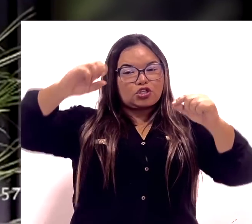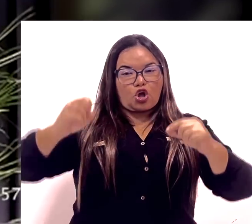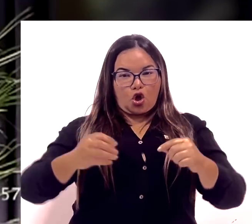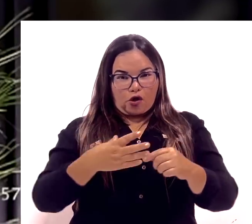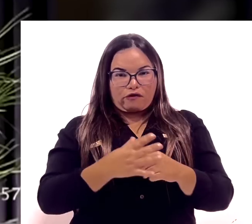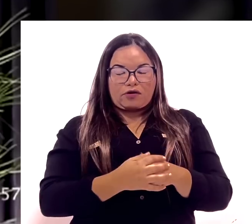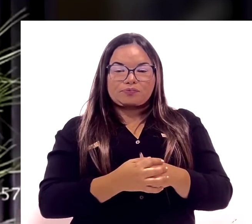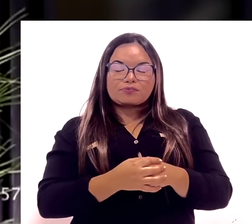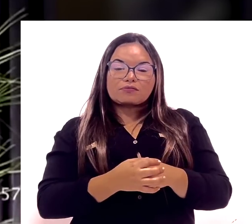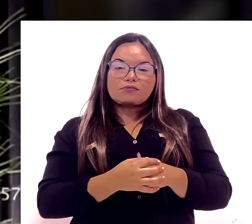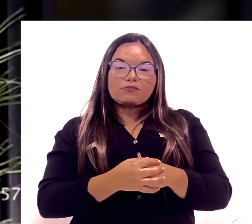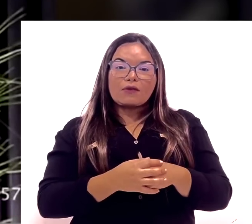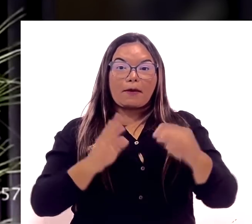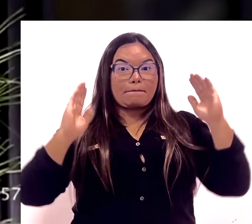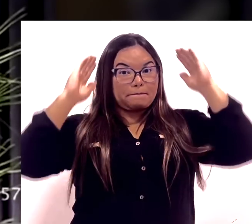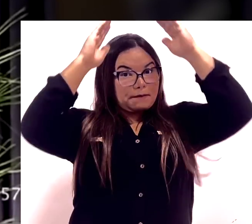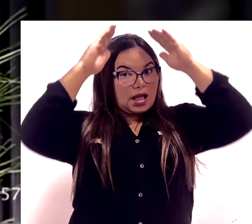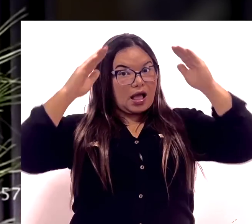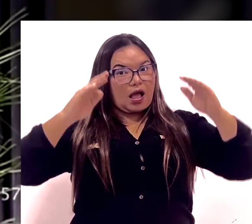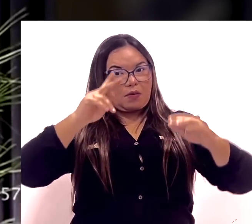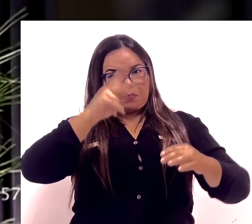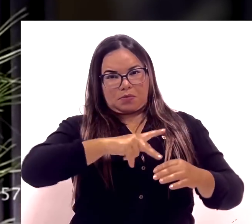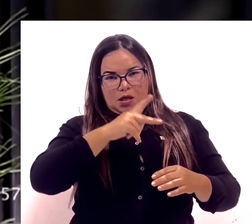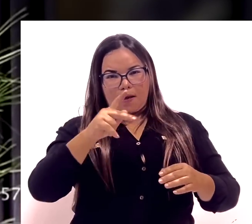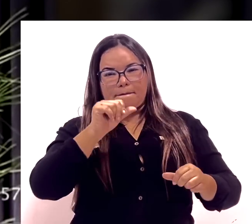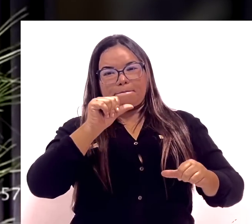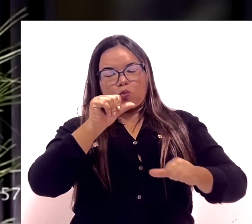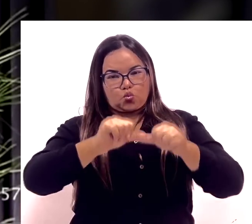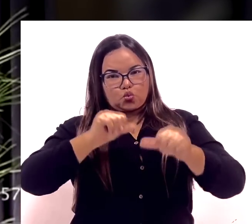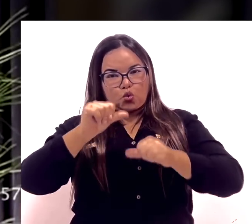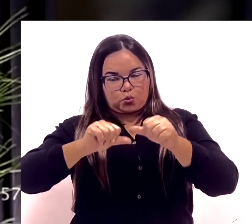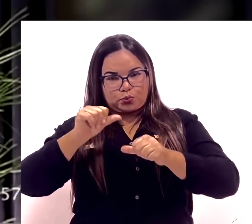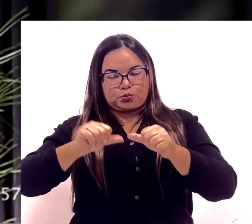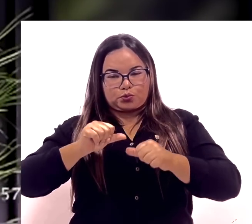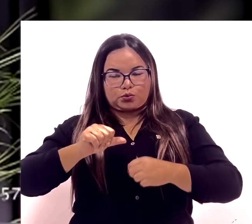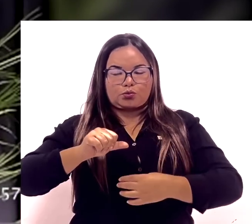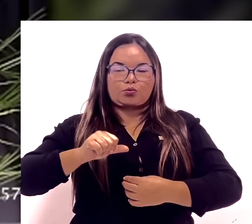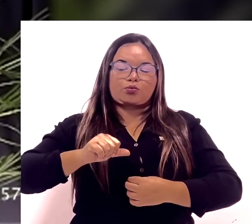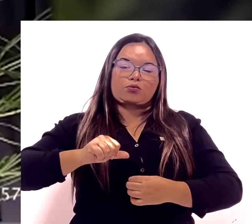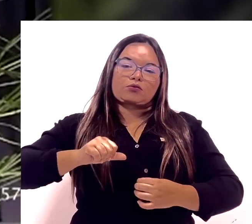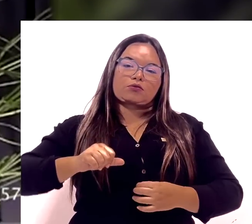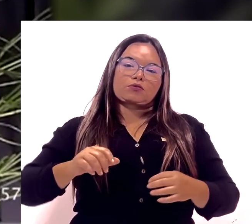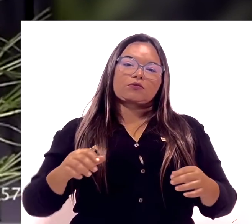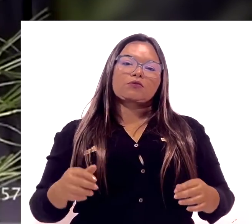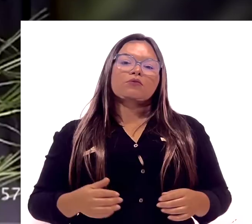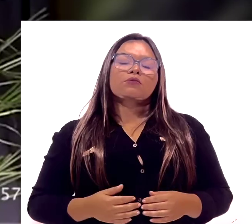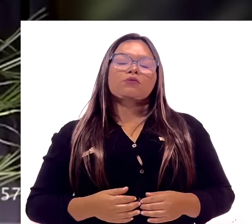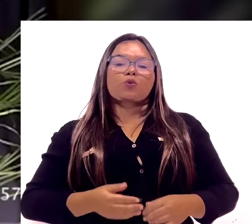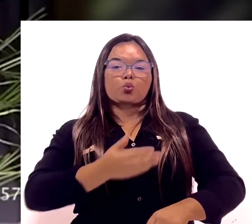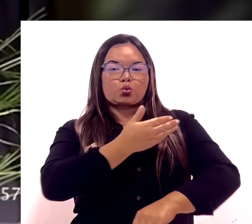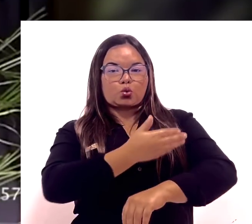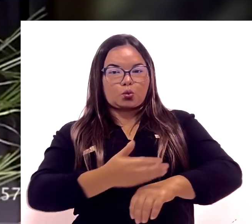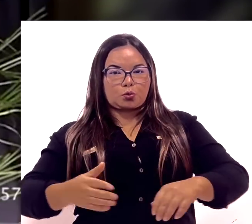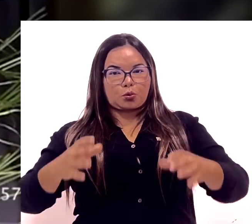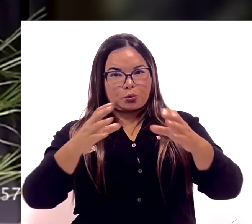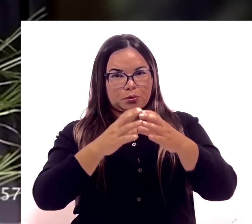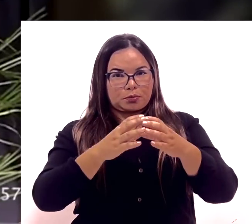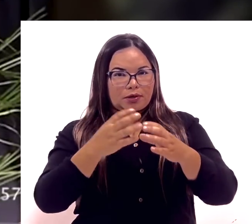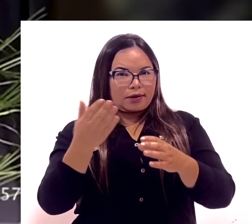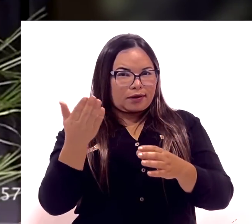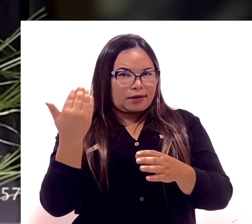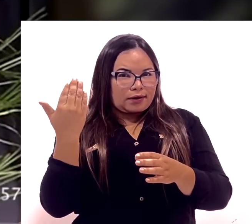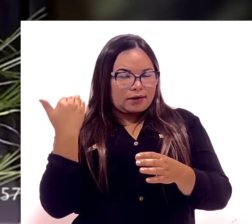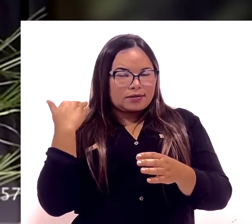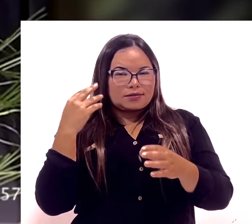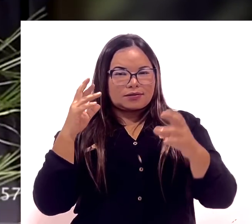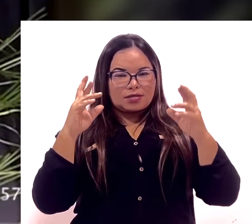mudou isso, e se seguiu o simbolismo dos saduceus, que se reuniam em Alexandria, segundo ensinamentos ocultos,